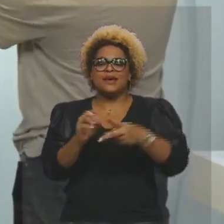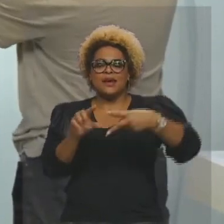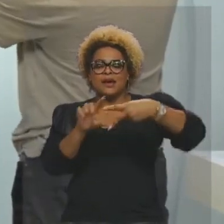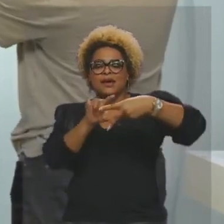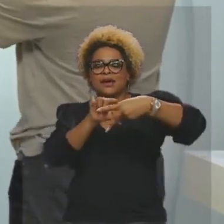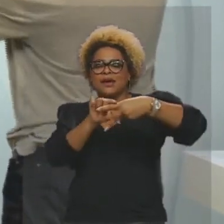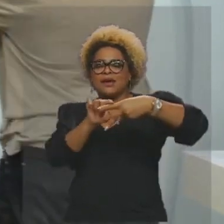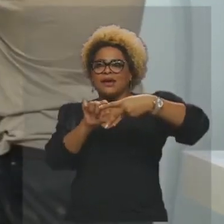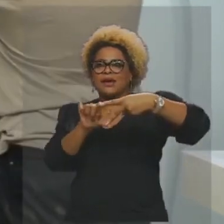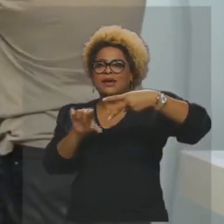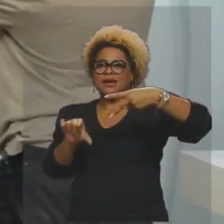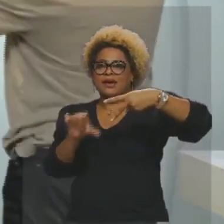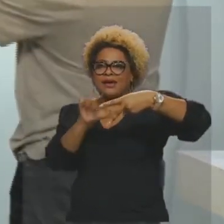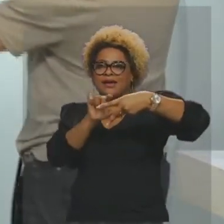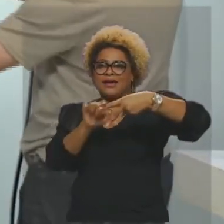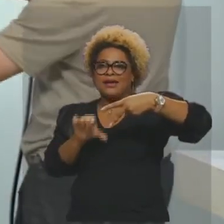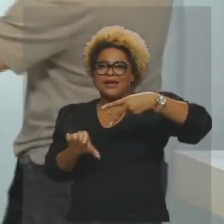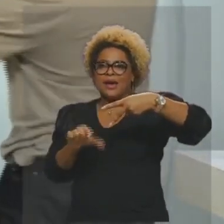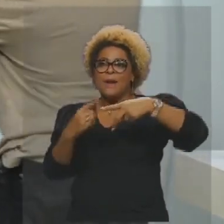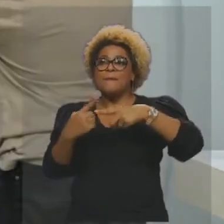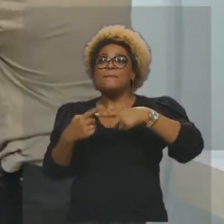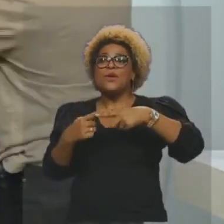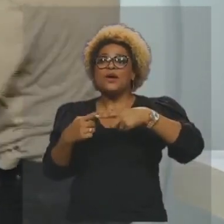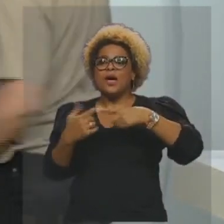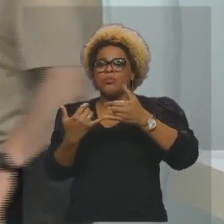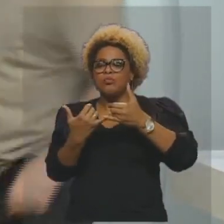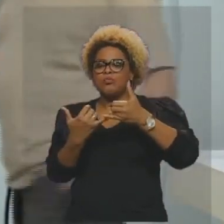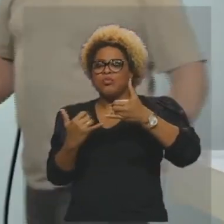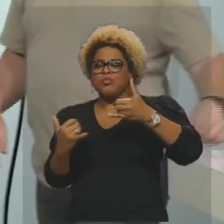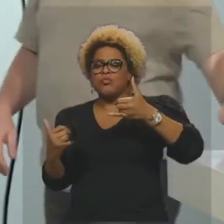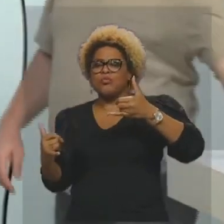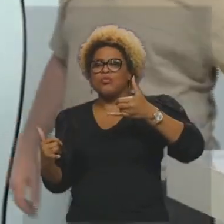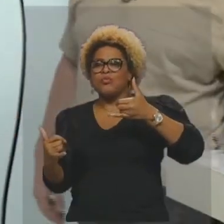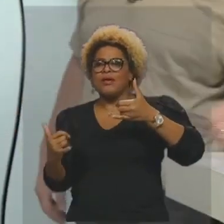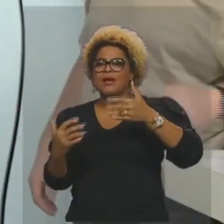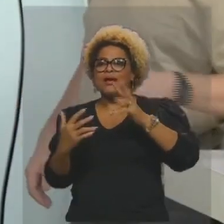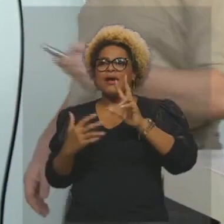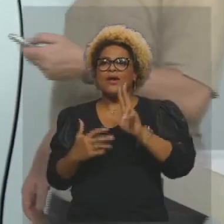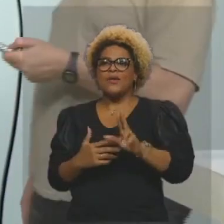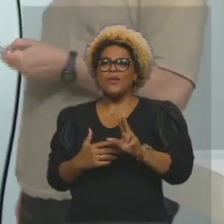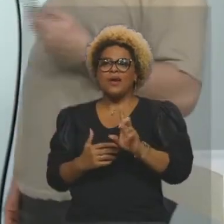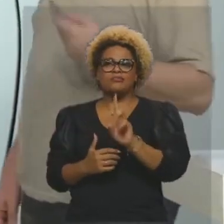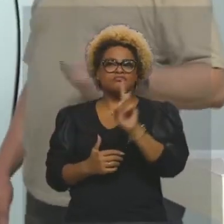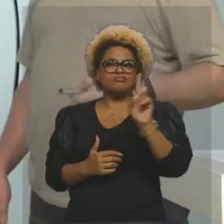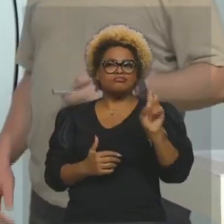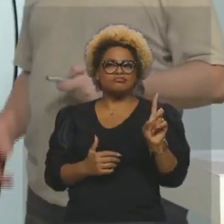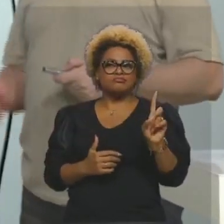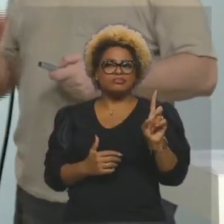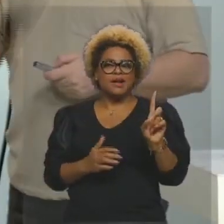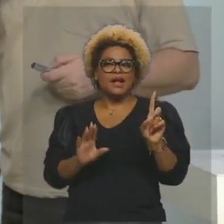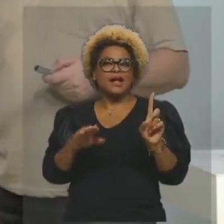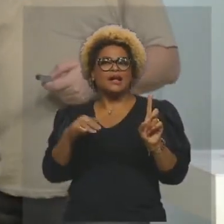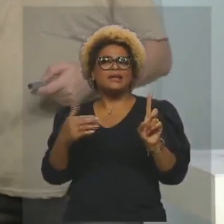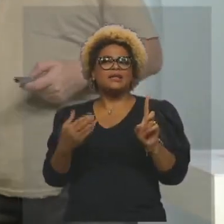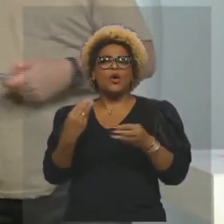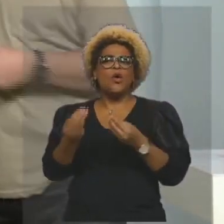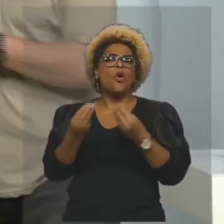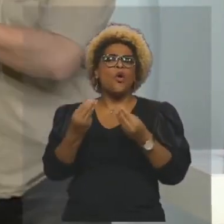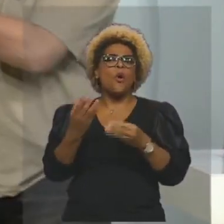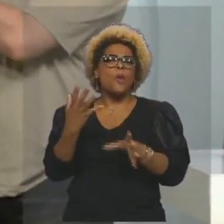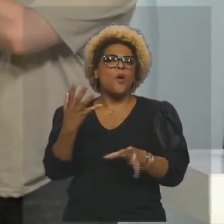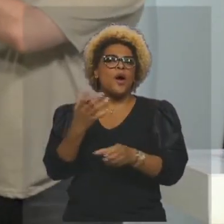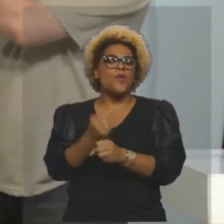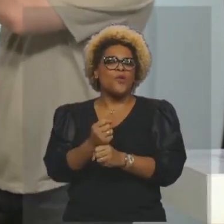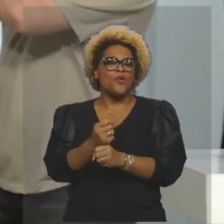resistores que estão em série, porque a corrente vai fazer isso daqui, ó. Né? Então, como que eu calculo a resistência equivalente quando eu fechei a